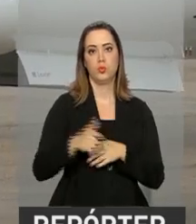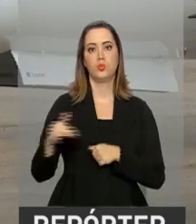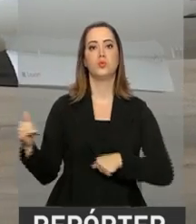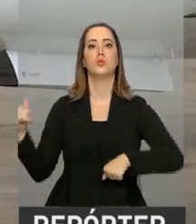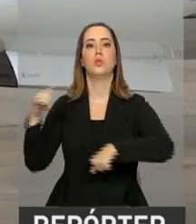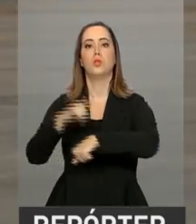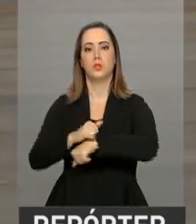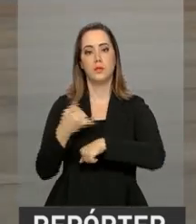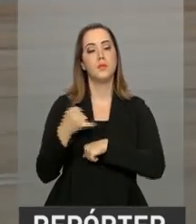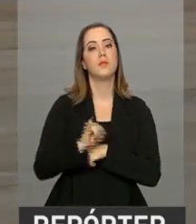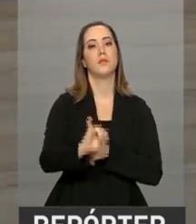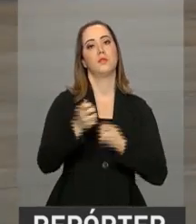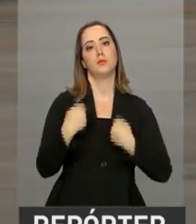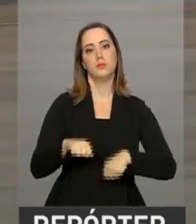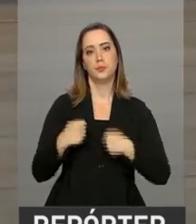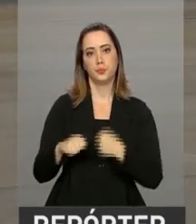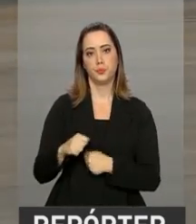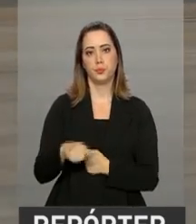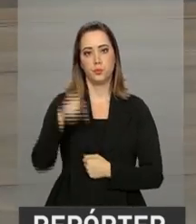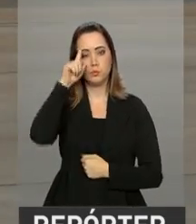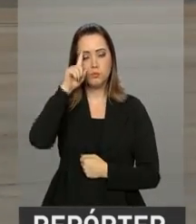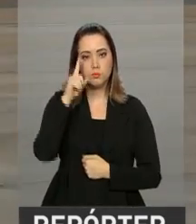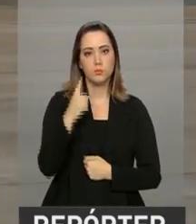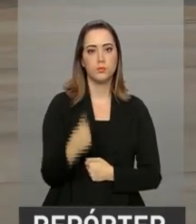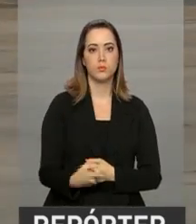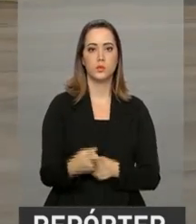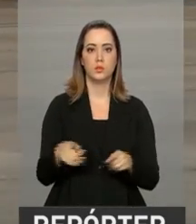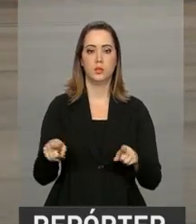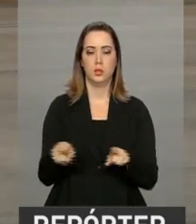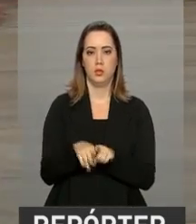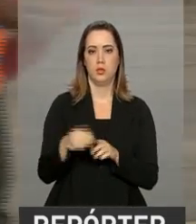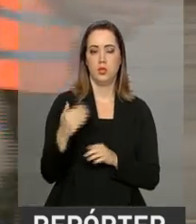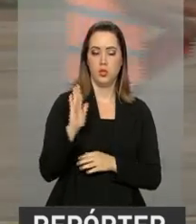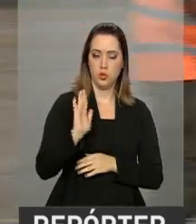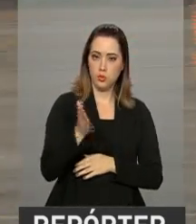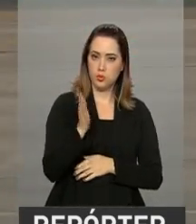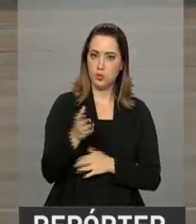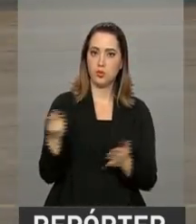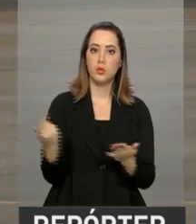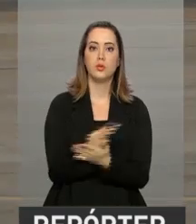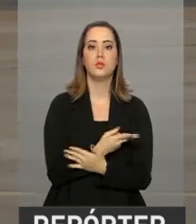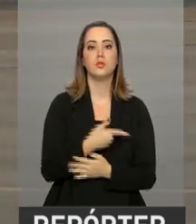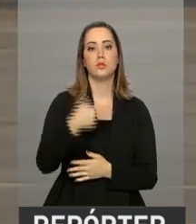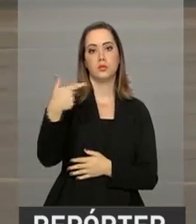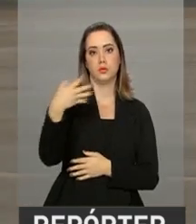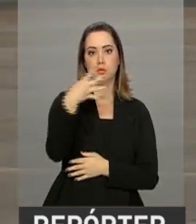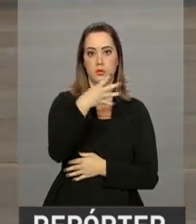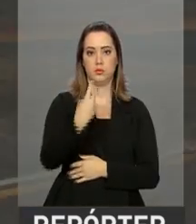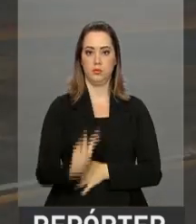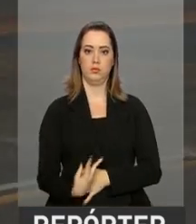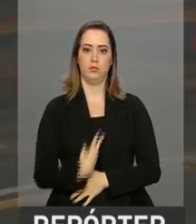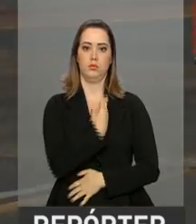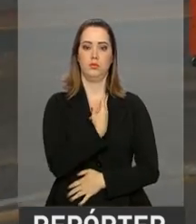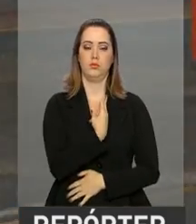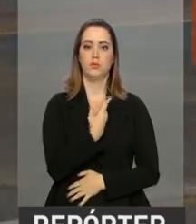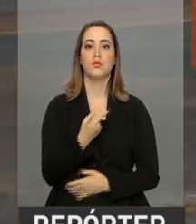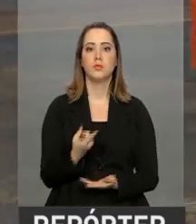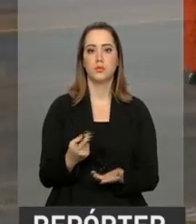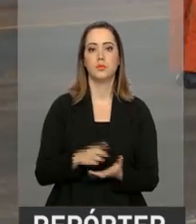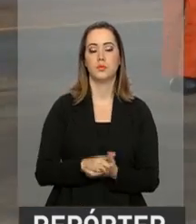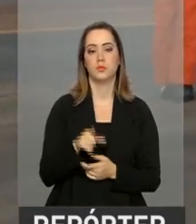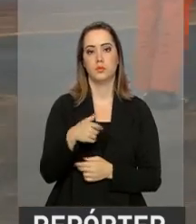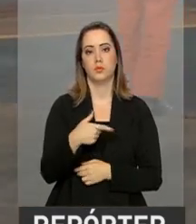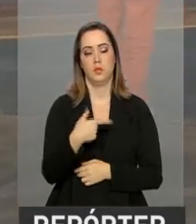necessidade com o decreto de Junho até a metade de Julho já foram realizadas 24 operações de transporte de